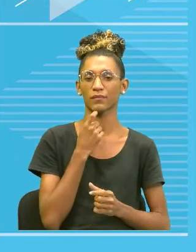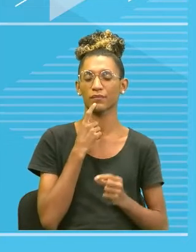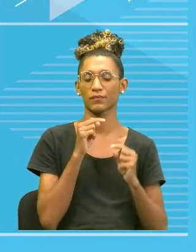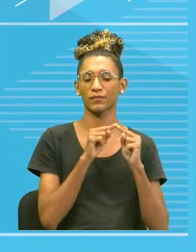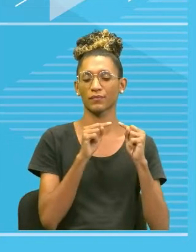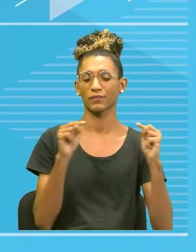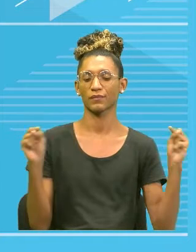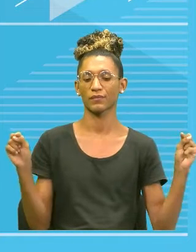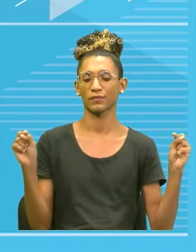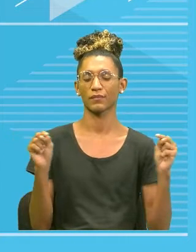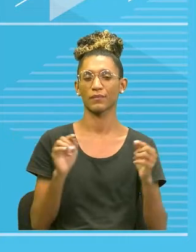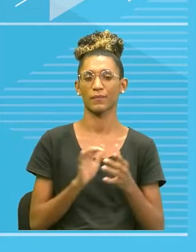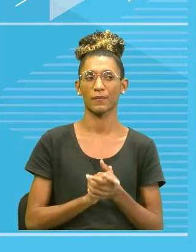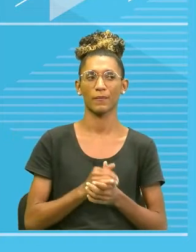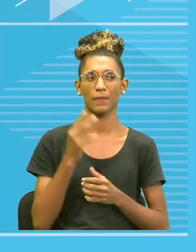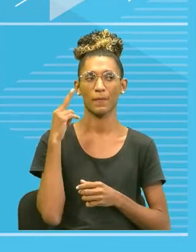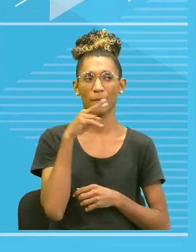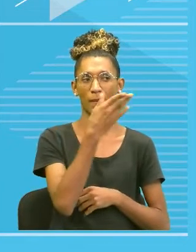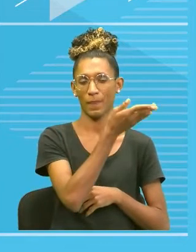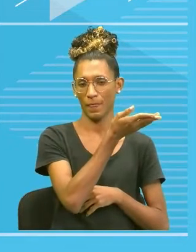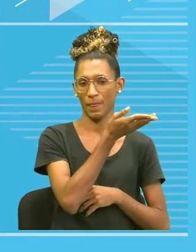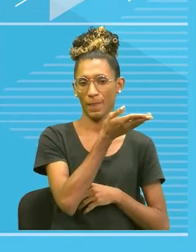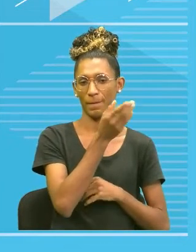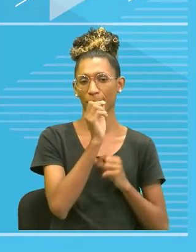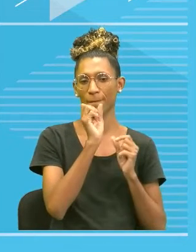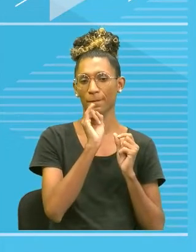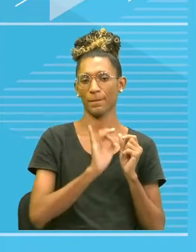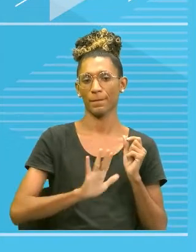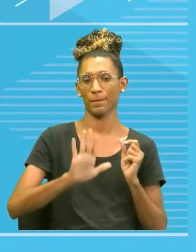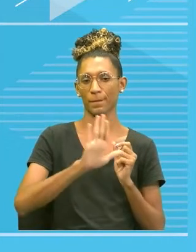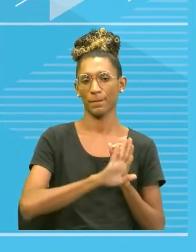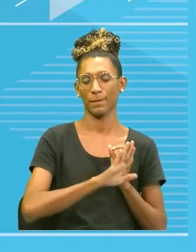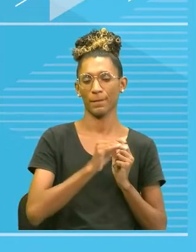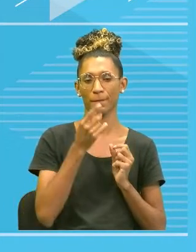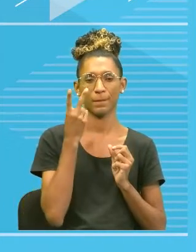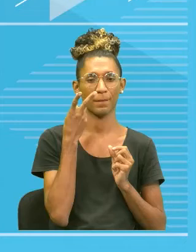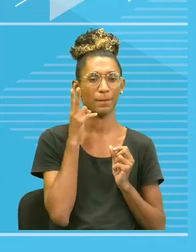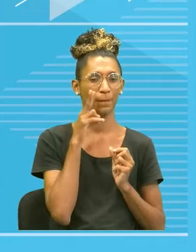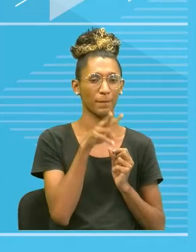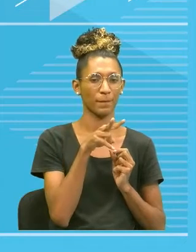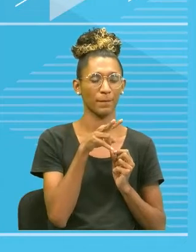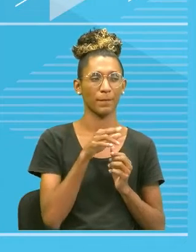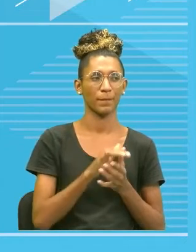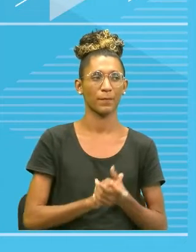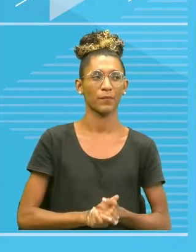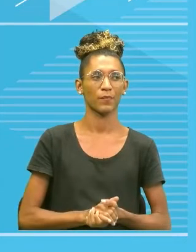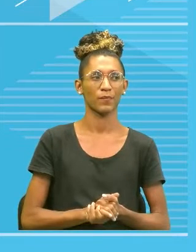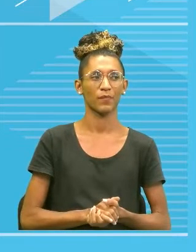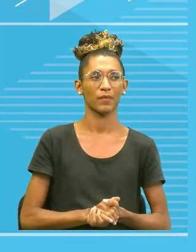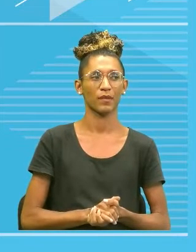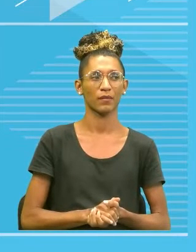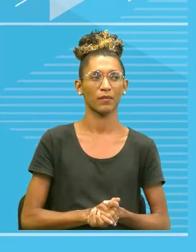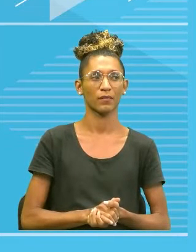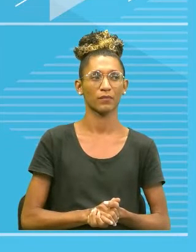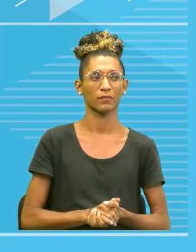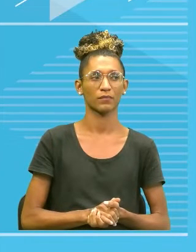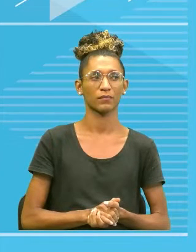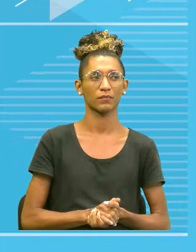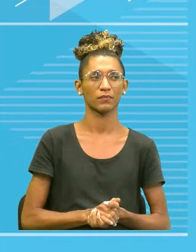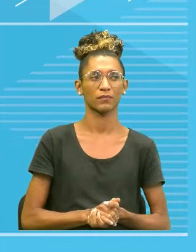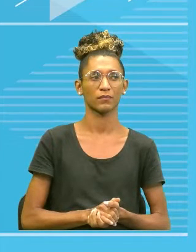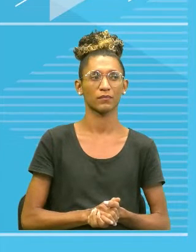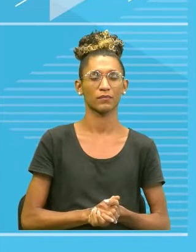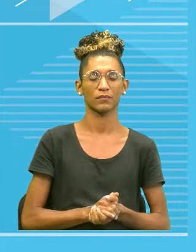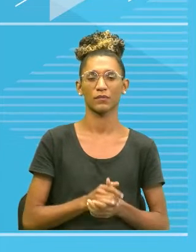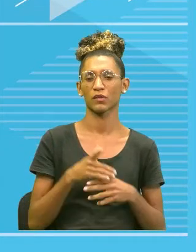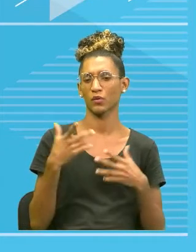para A. Assim como você vê no gráfico. Ó. A para B, B para C, C para D, D para A.